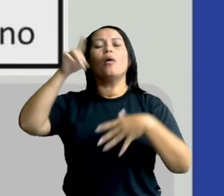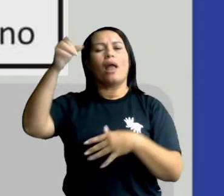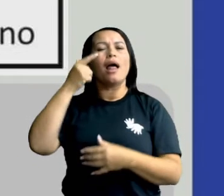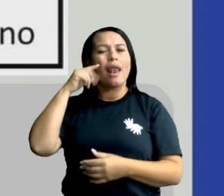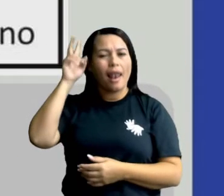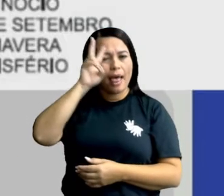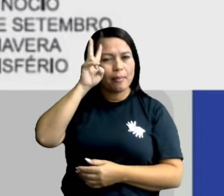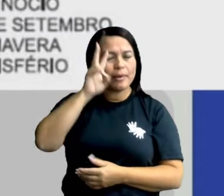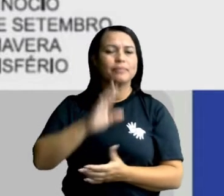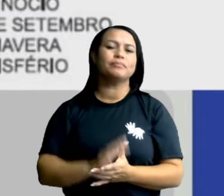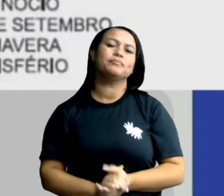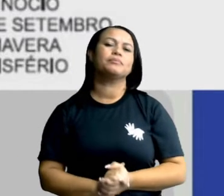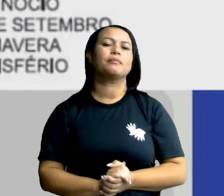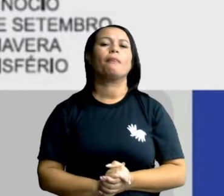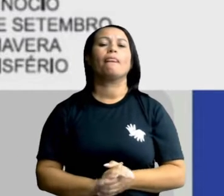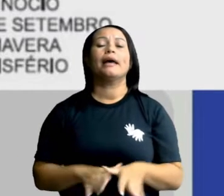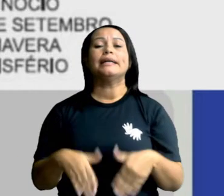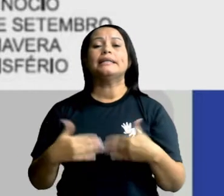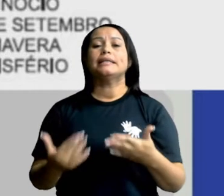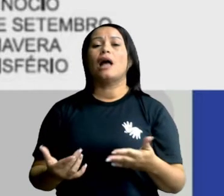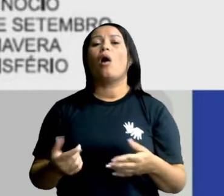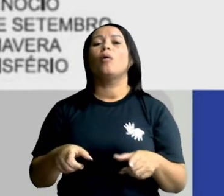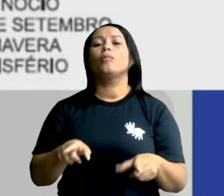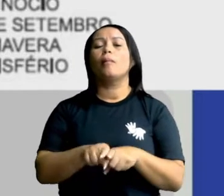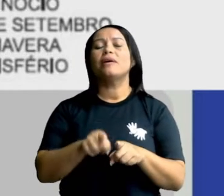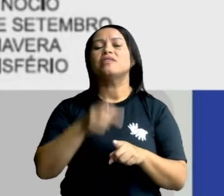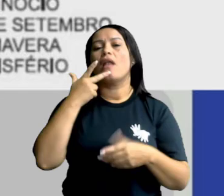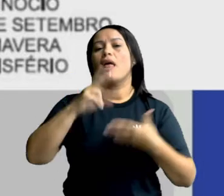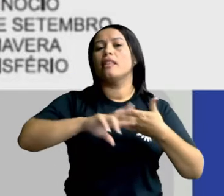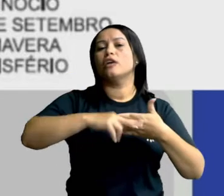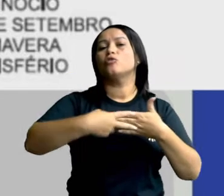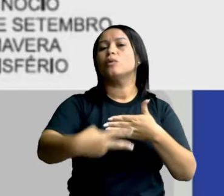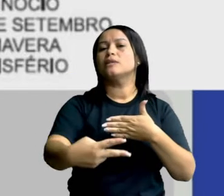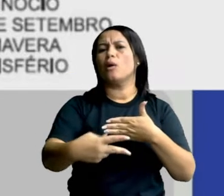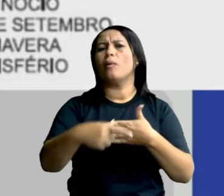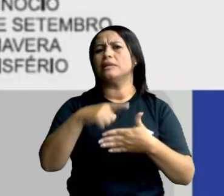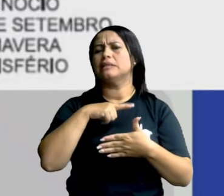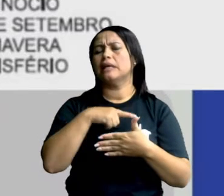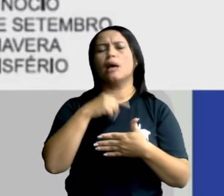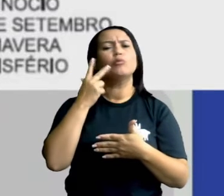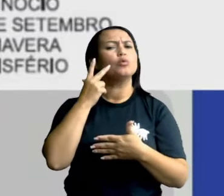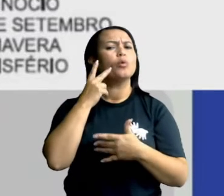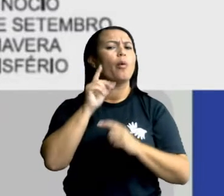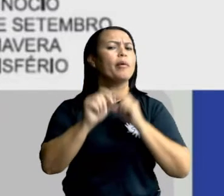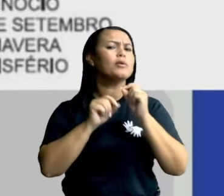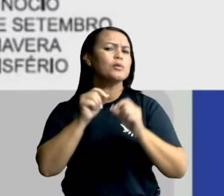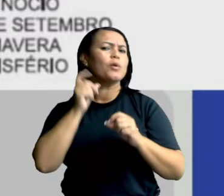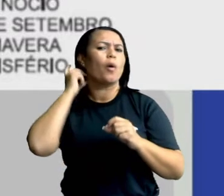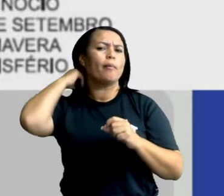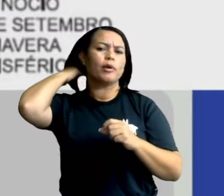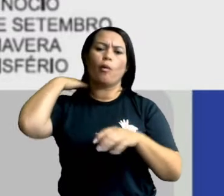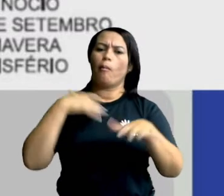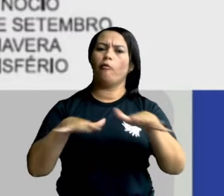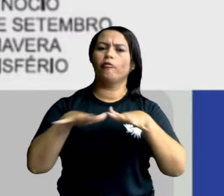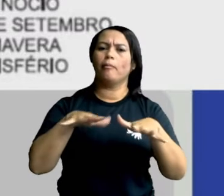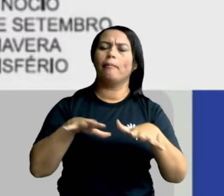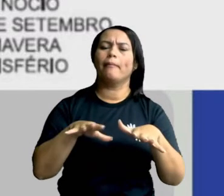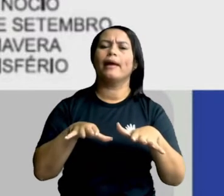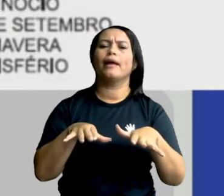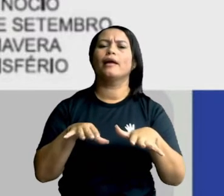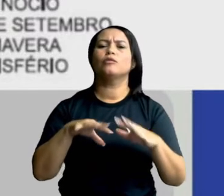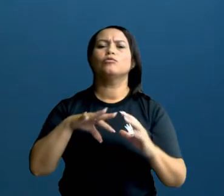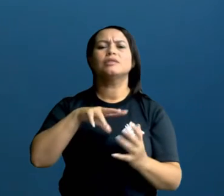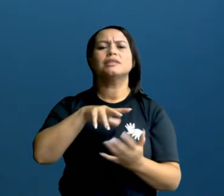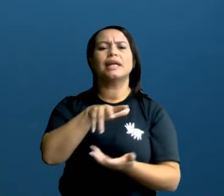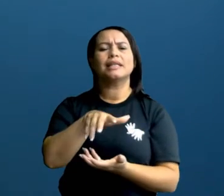hemisfério. Em se tratando ainda das consequências, uma outra consequência muito comum dos movimentos da Terra seria o afélio e periélio.